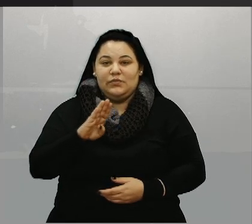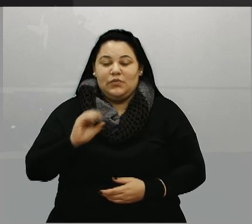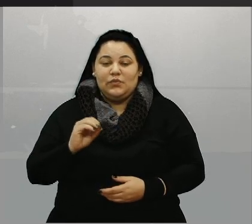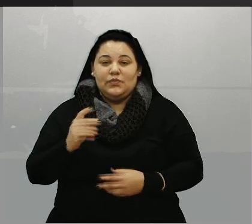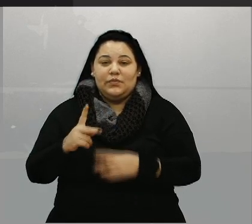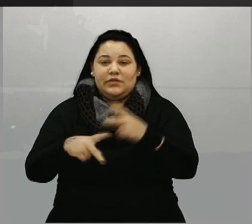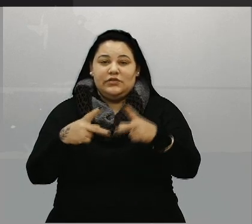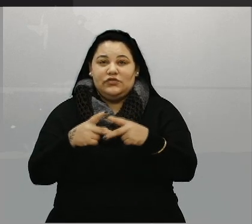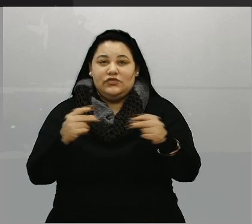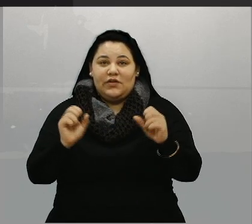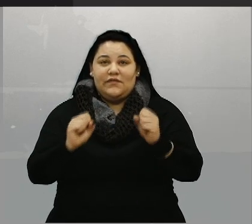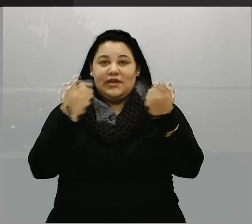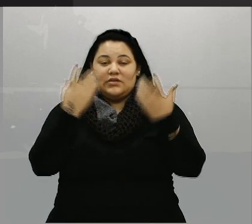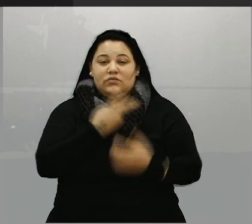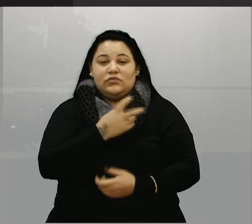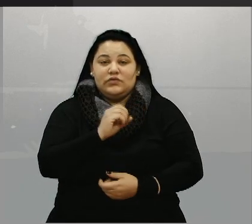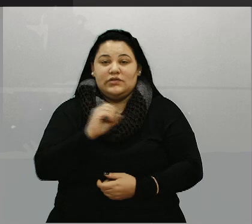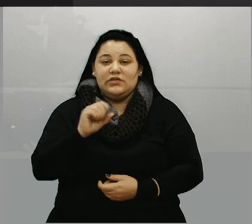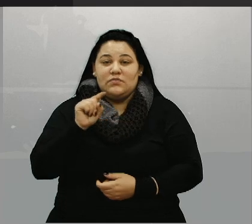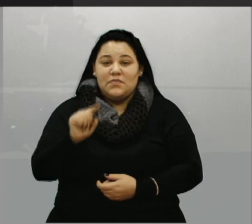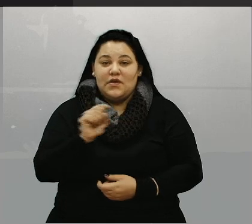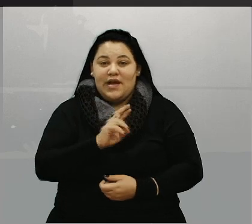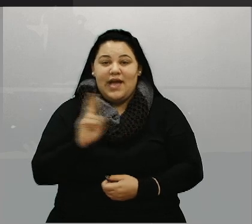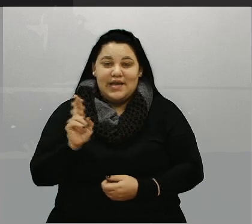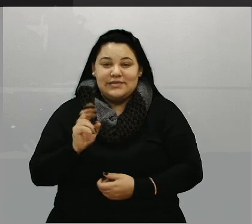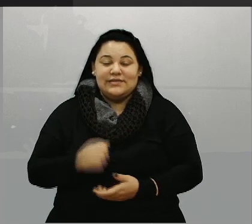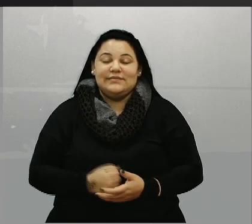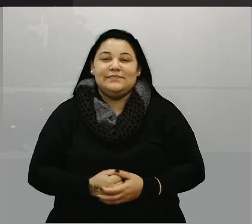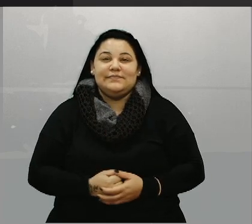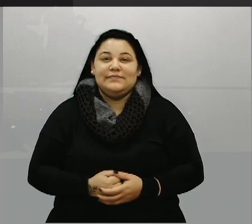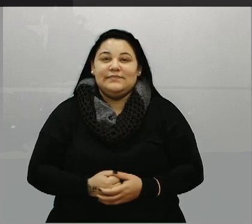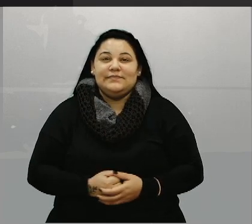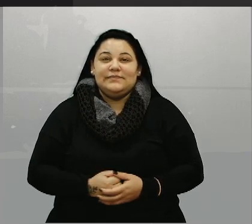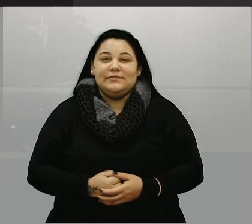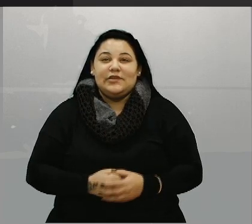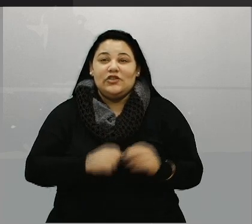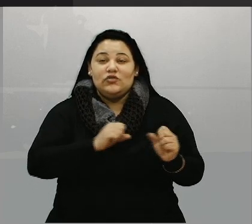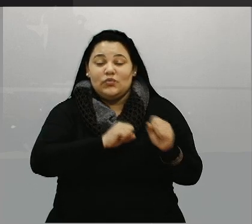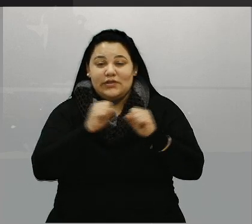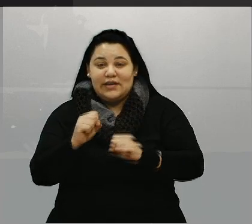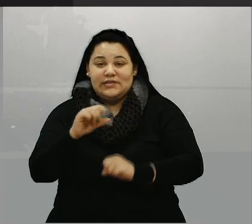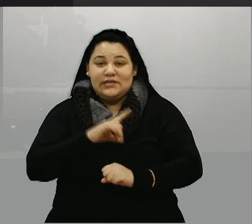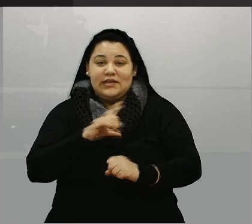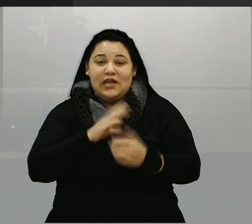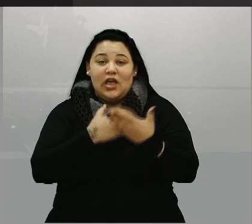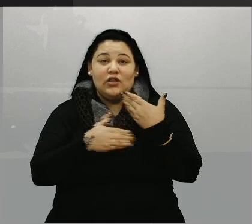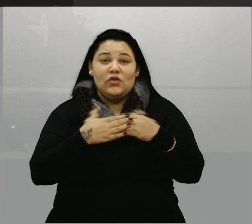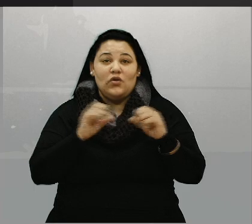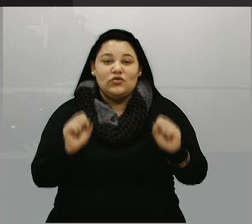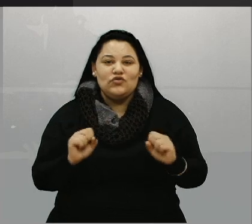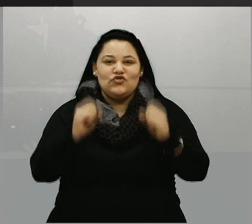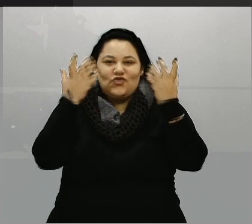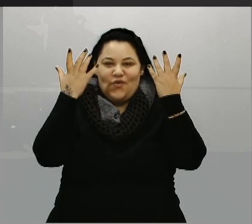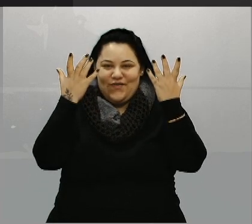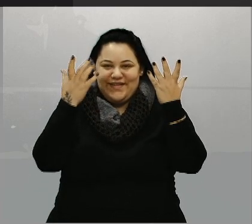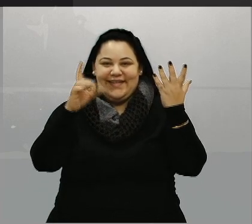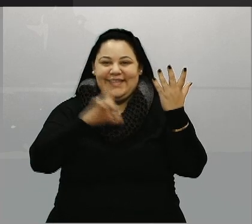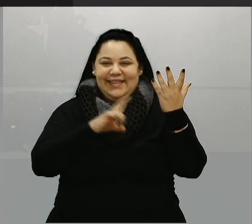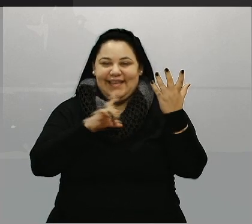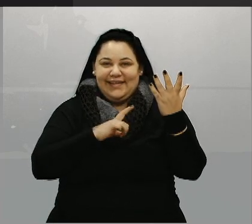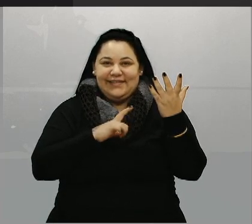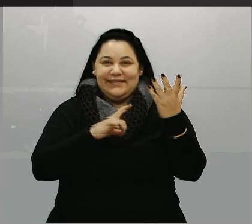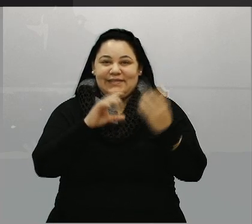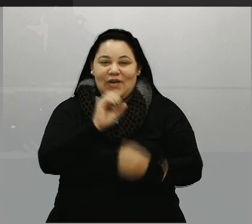com R$200 mil, que permitiu, então, que tivéssemos todos esses shows maravilhosos aí que nós estamos tendo